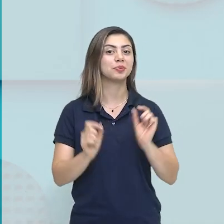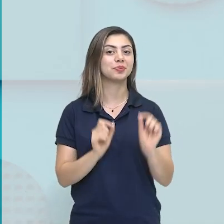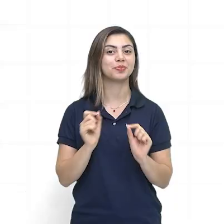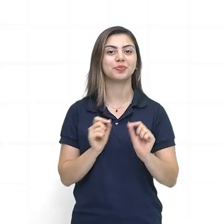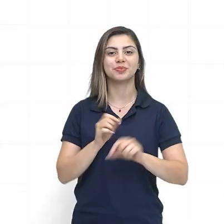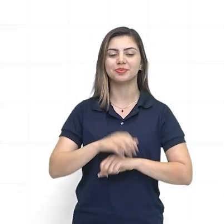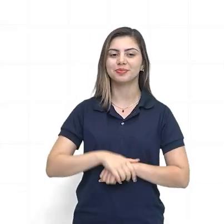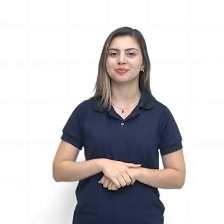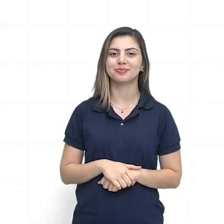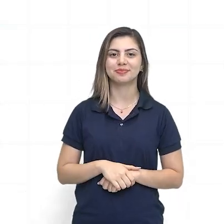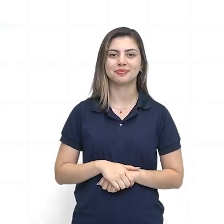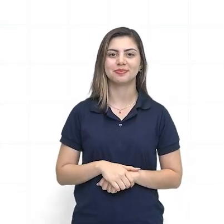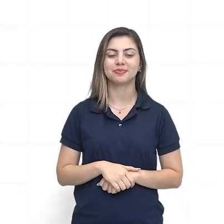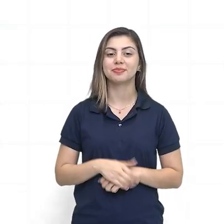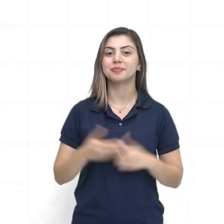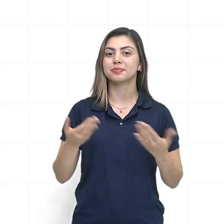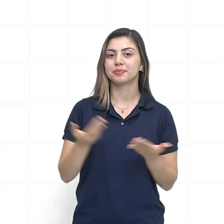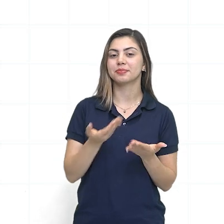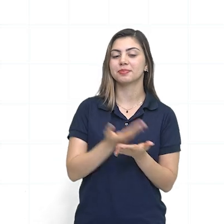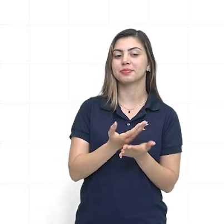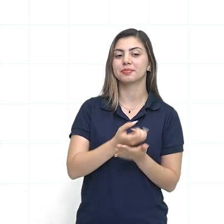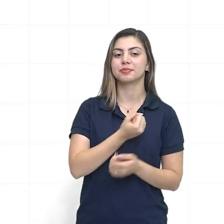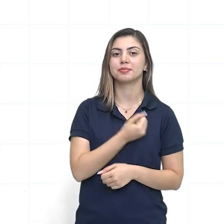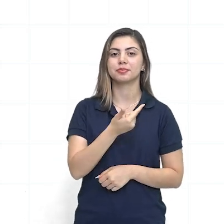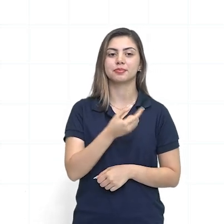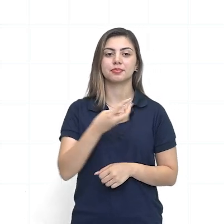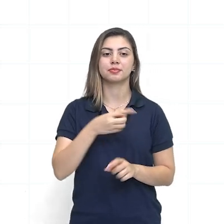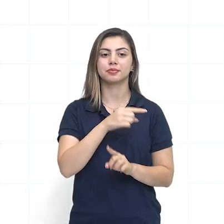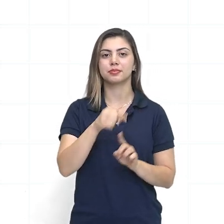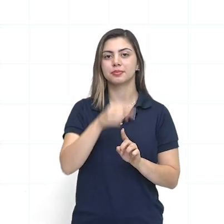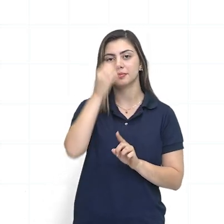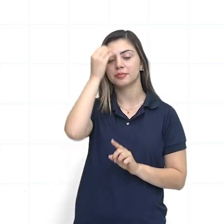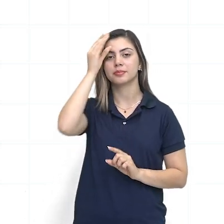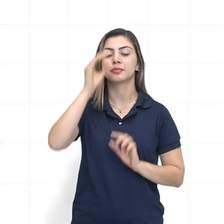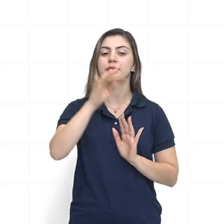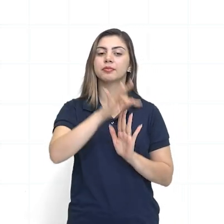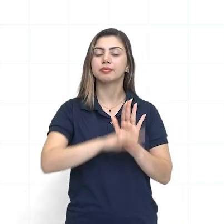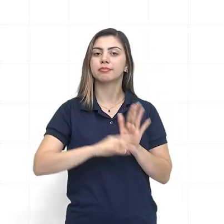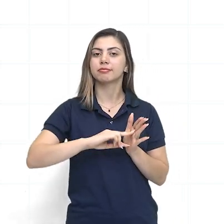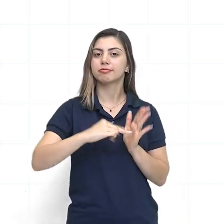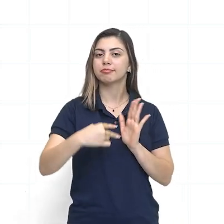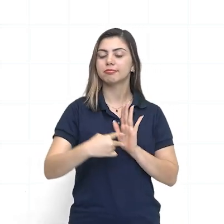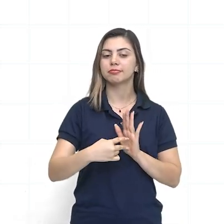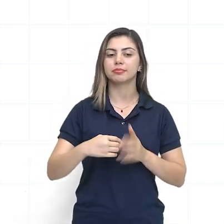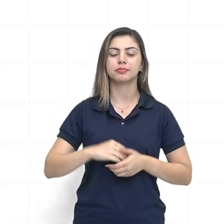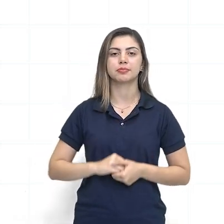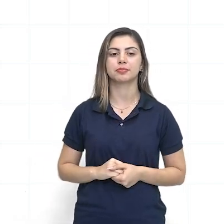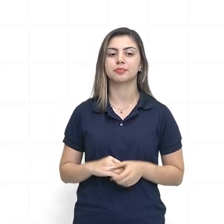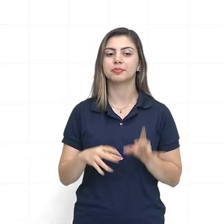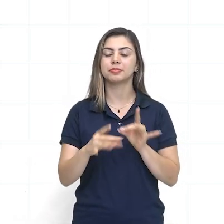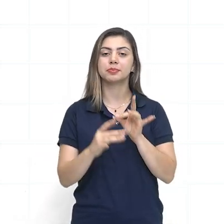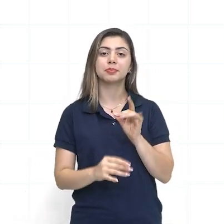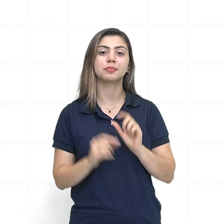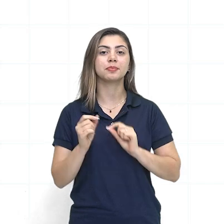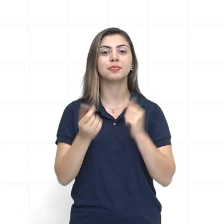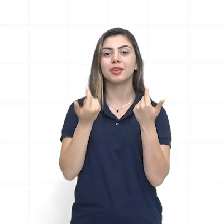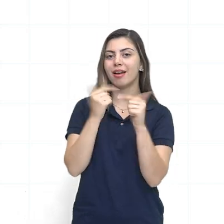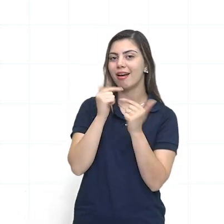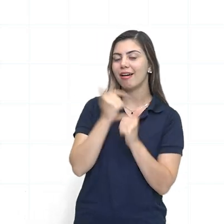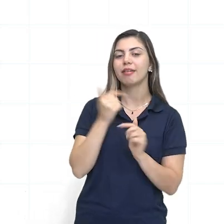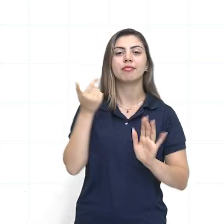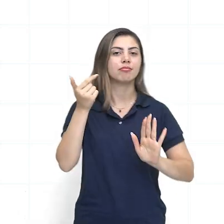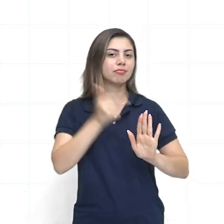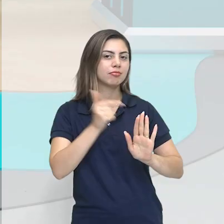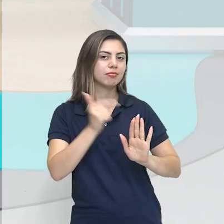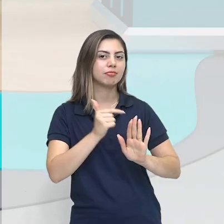aula de hoje. Aula de número 23, objeto de conhecimento, efeitos de sentido, detalhamento, humor